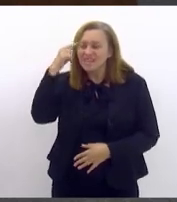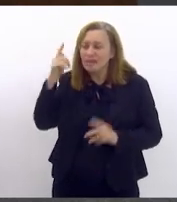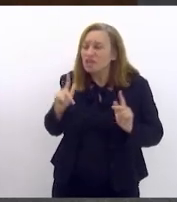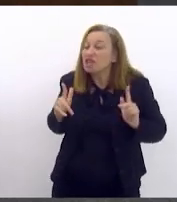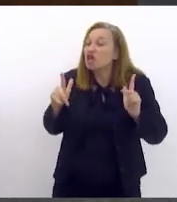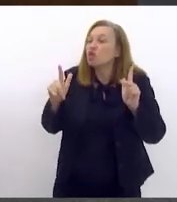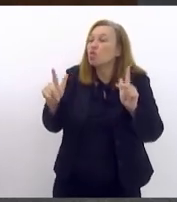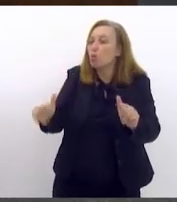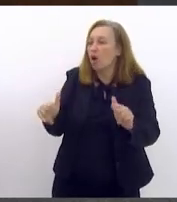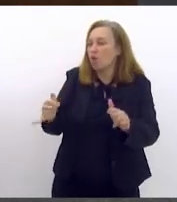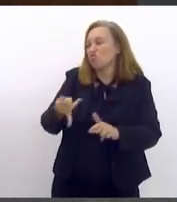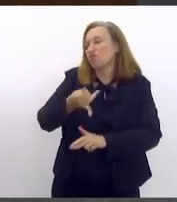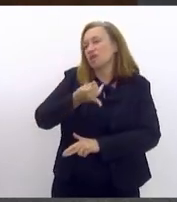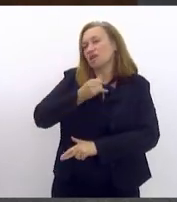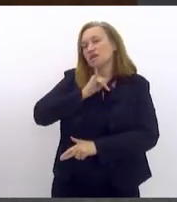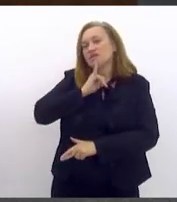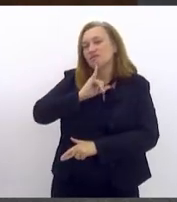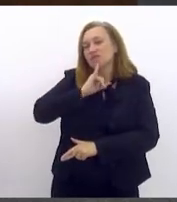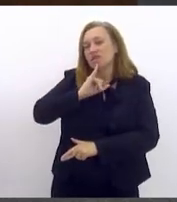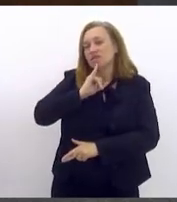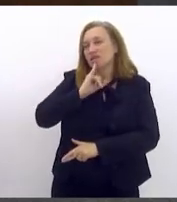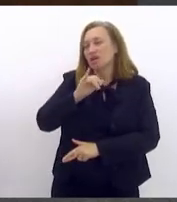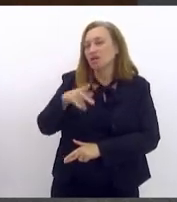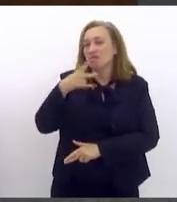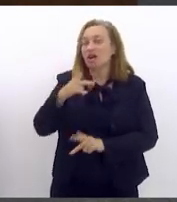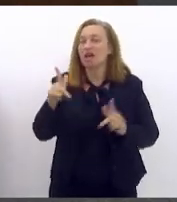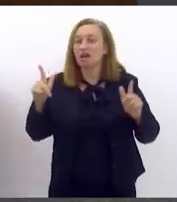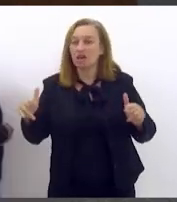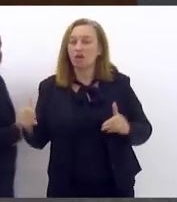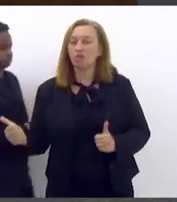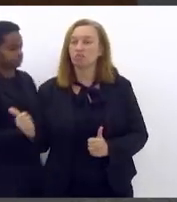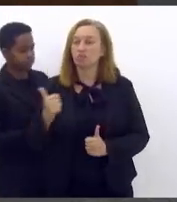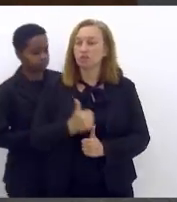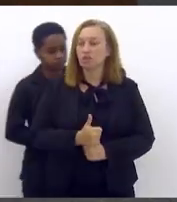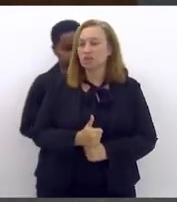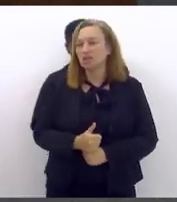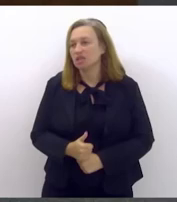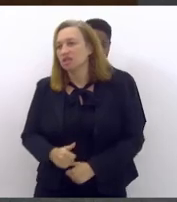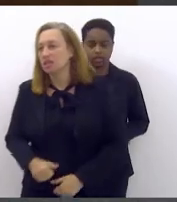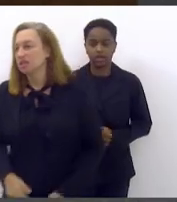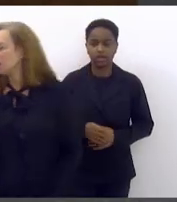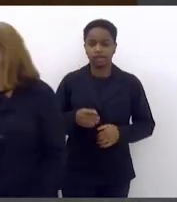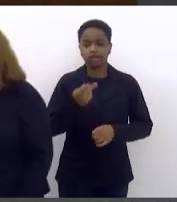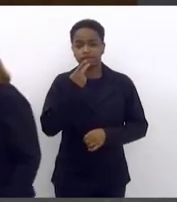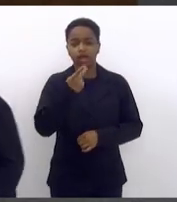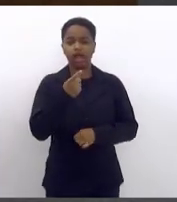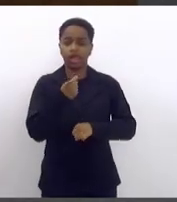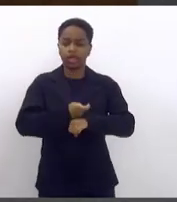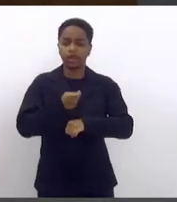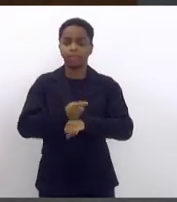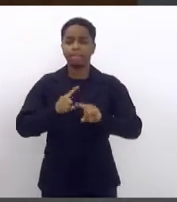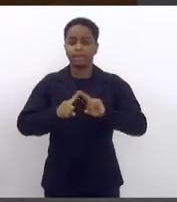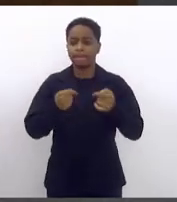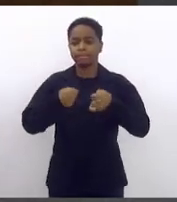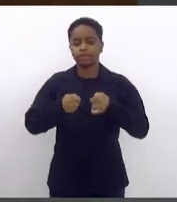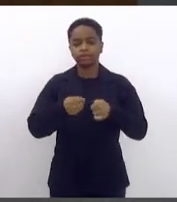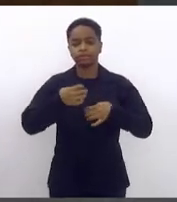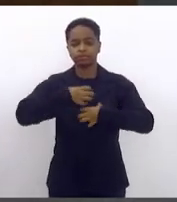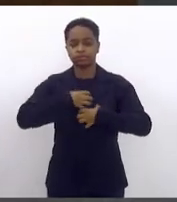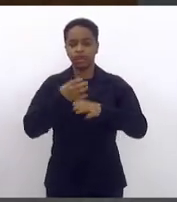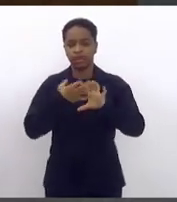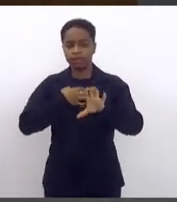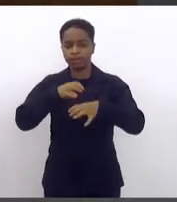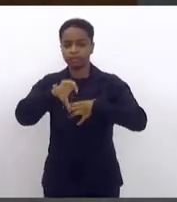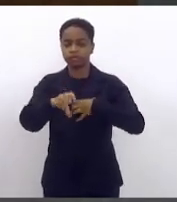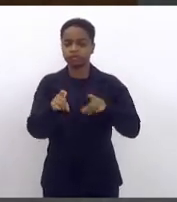infelizes, usam esta fala, né, de maneira ignorante, que passem a ter empatia, olhar para as pessoas